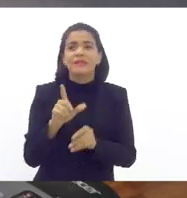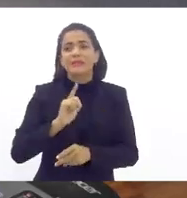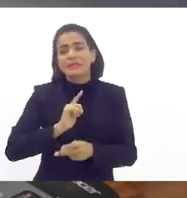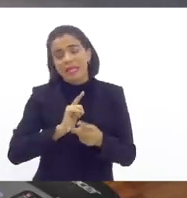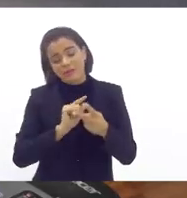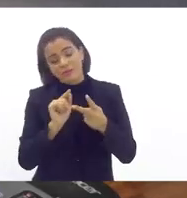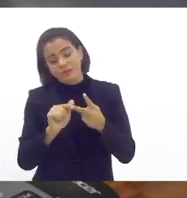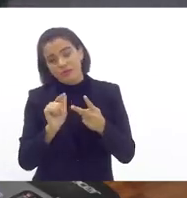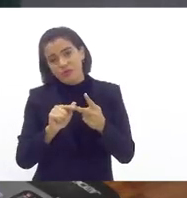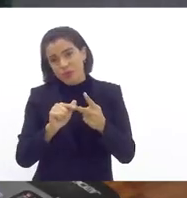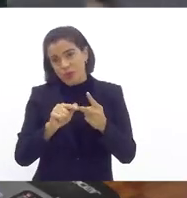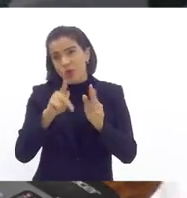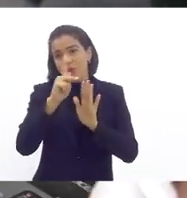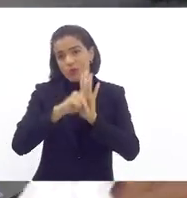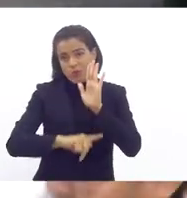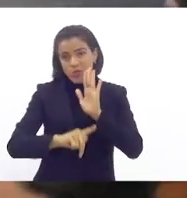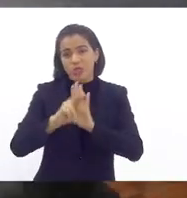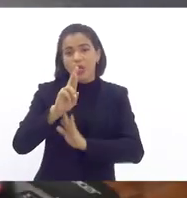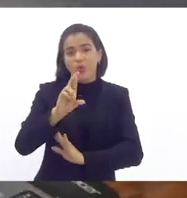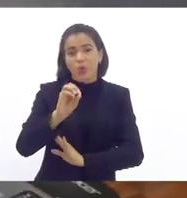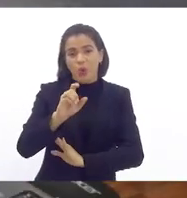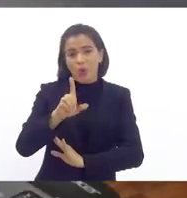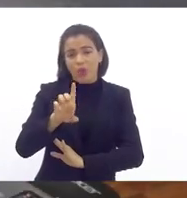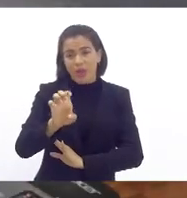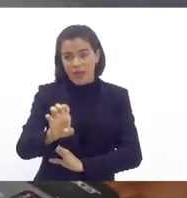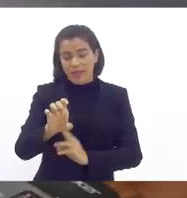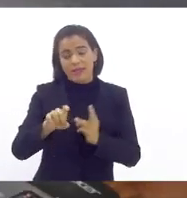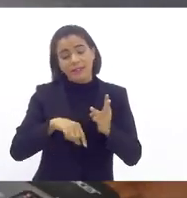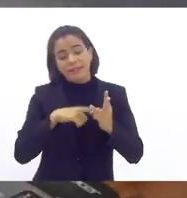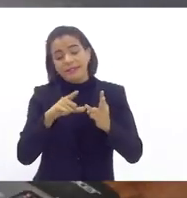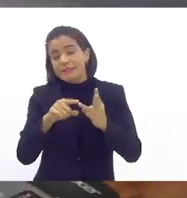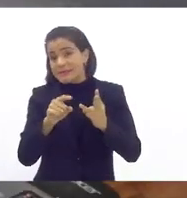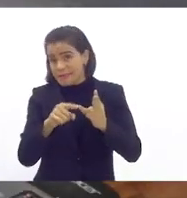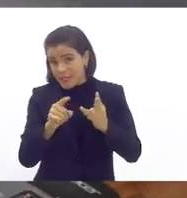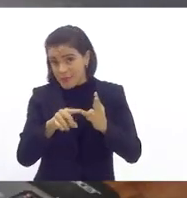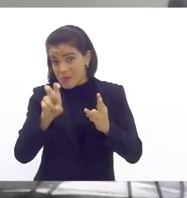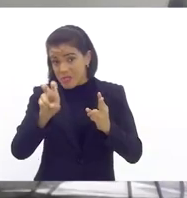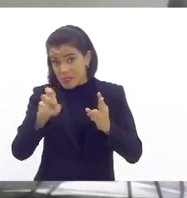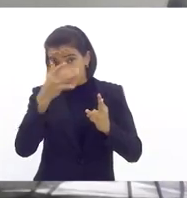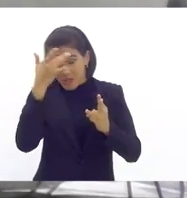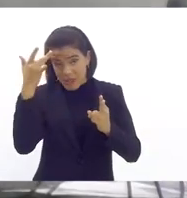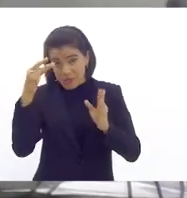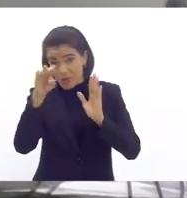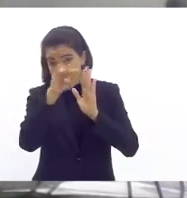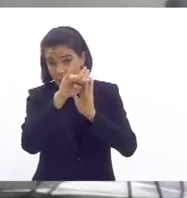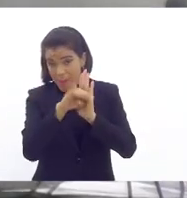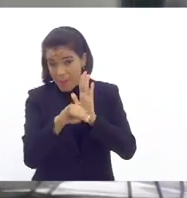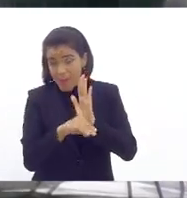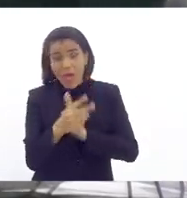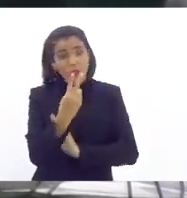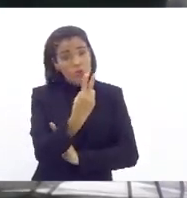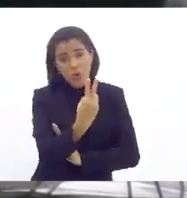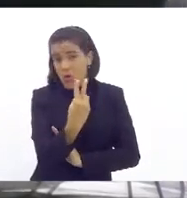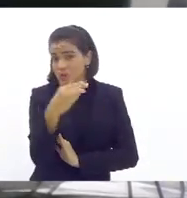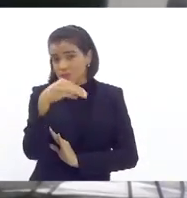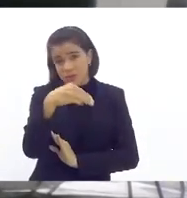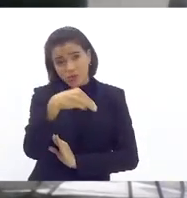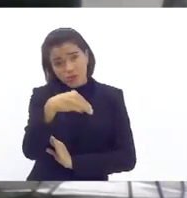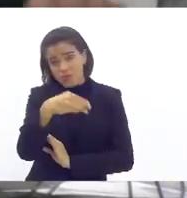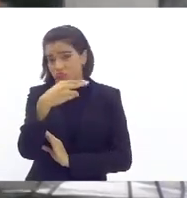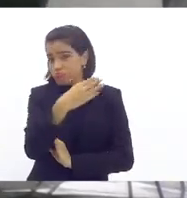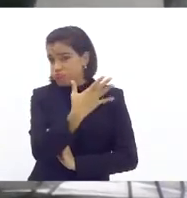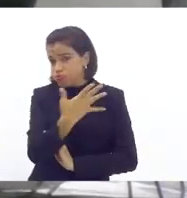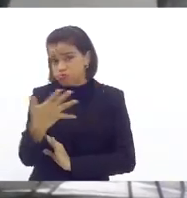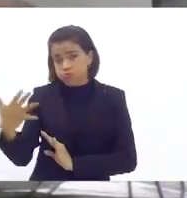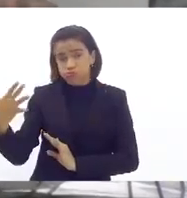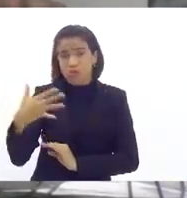o projeto Rolet, que está previsto, e temos cinco inscritos. Agora é dois minutos para todo mundo. O pessoal está na